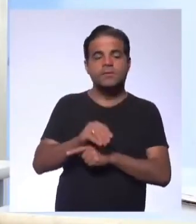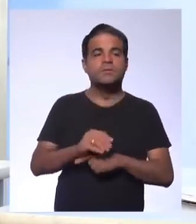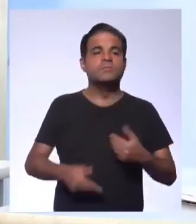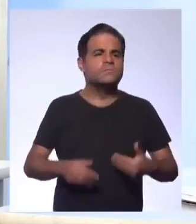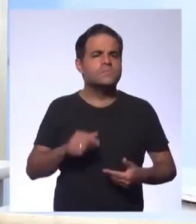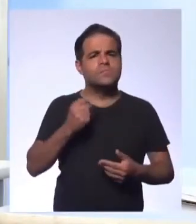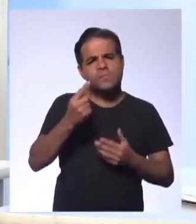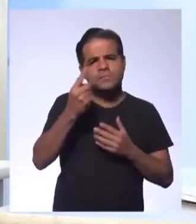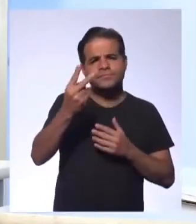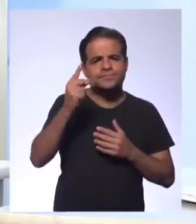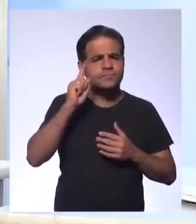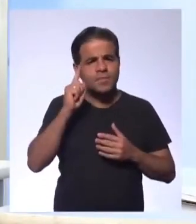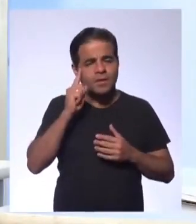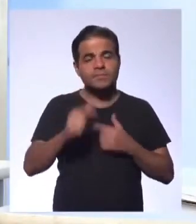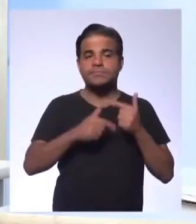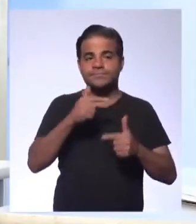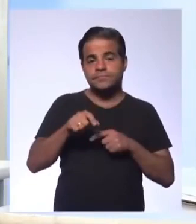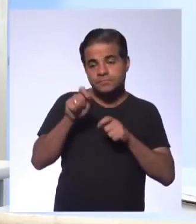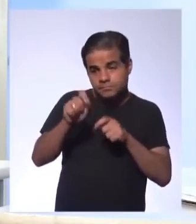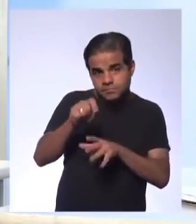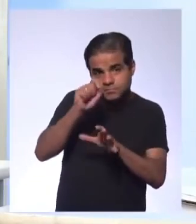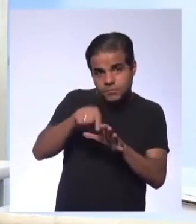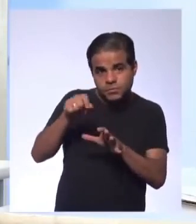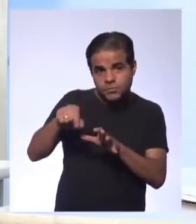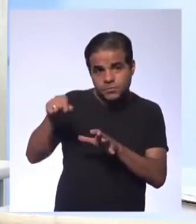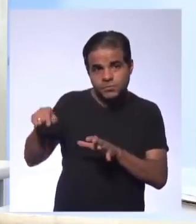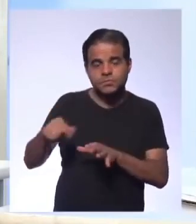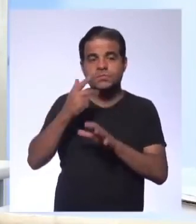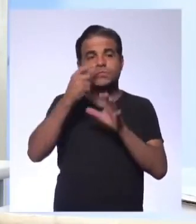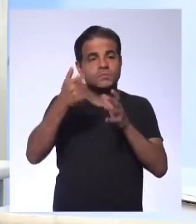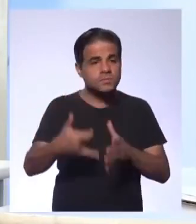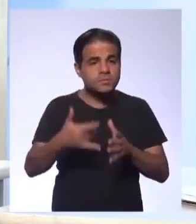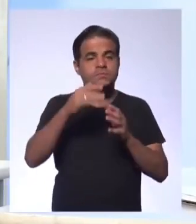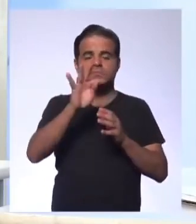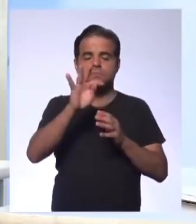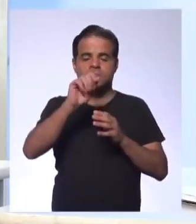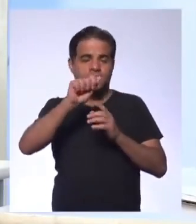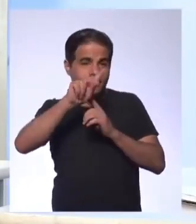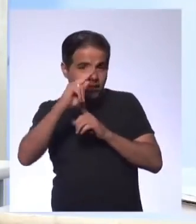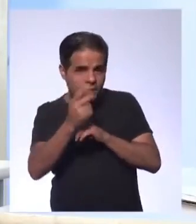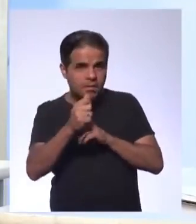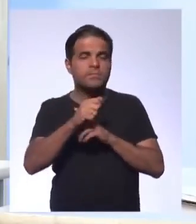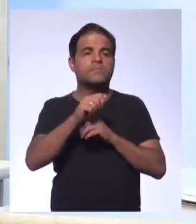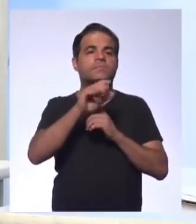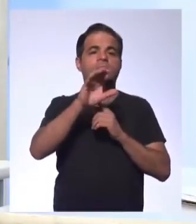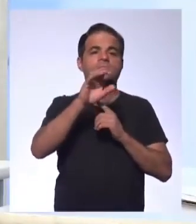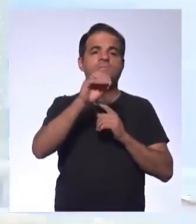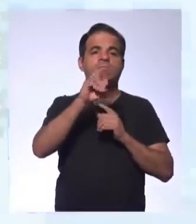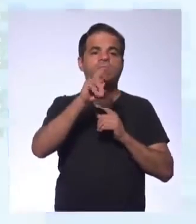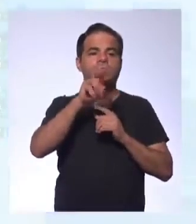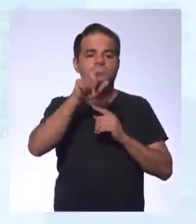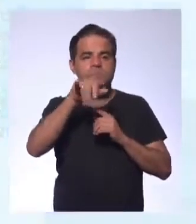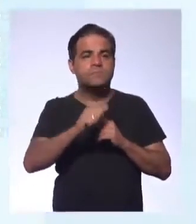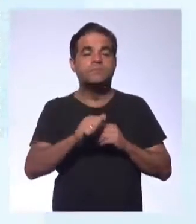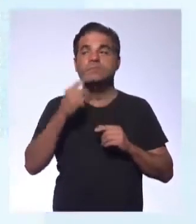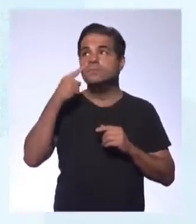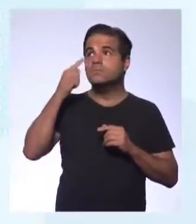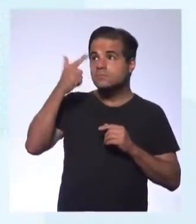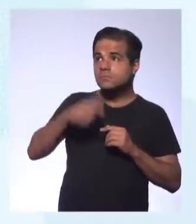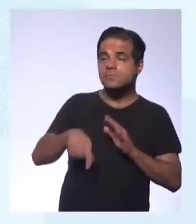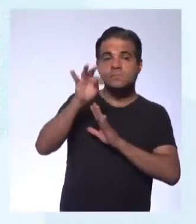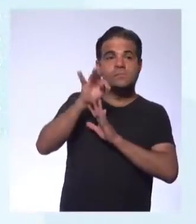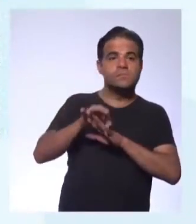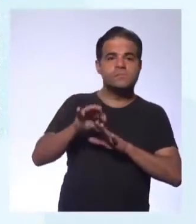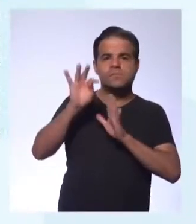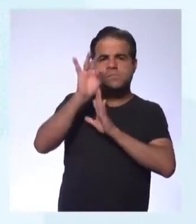1 ou 2 dias ele trabalha nas plantações dele. Então, nós falamos da talha e da corveia. Vamos voltar para o texto? Olha lá, pessoal.